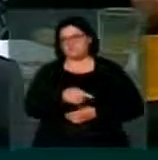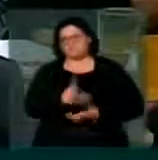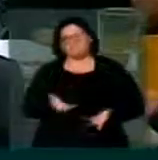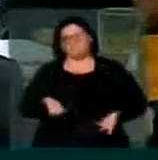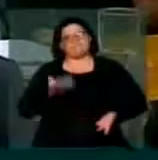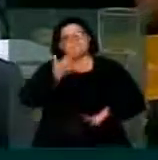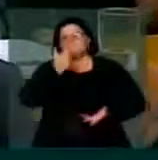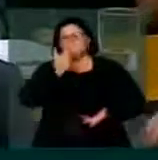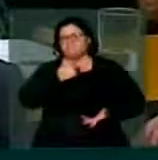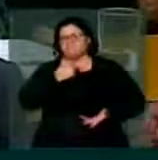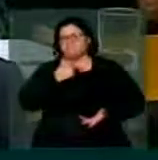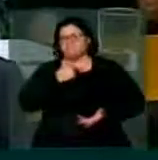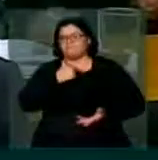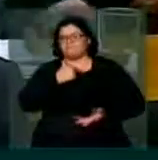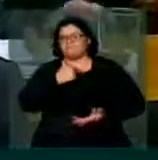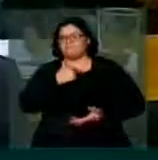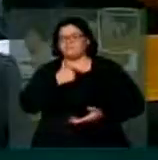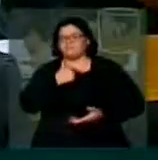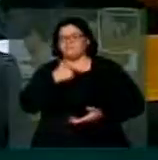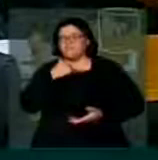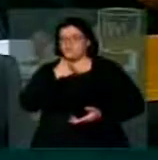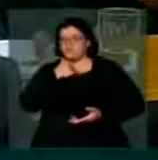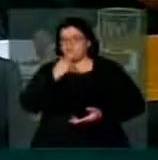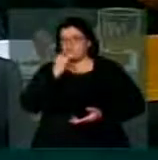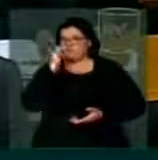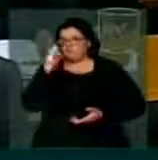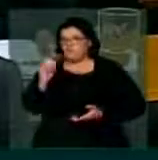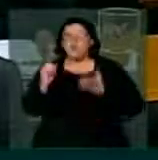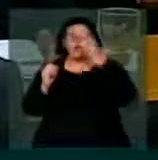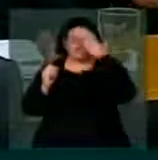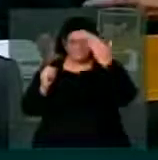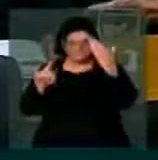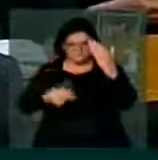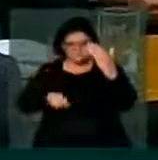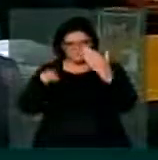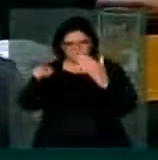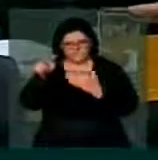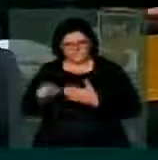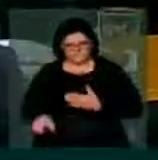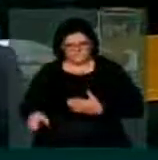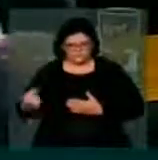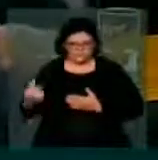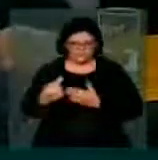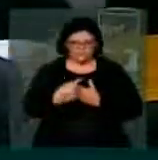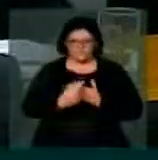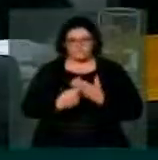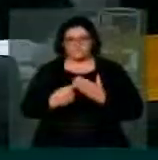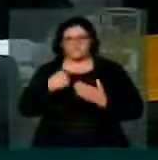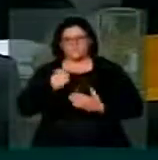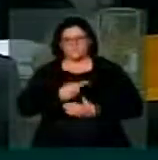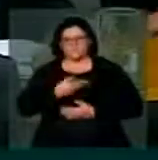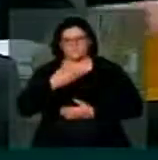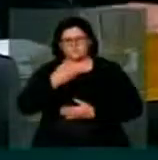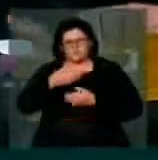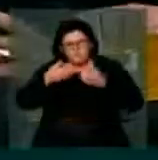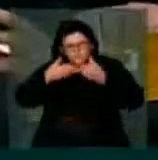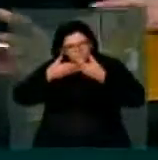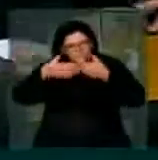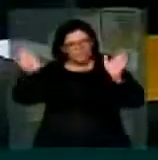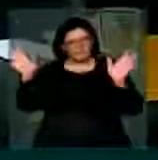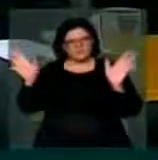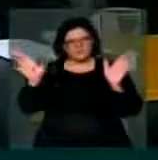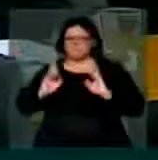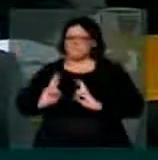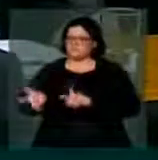quero dizer a Vossa Excelência e dizer também à convidada, e agradecer por sua presença, de que nós queremos a sessão aberta. A